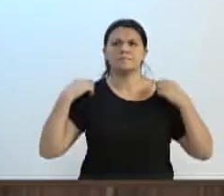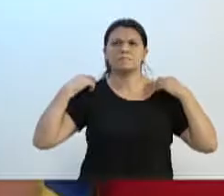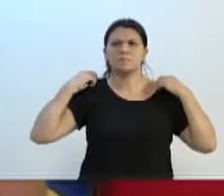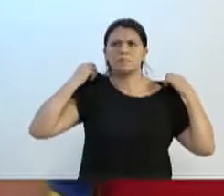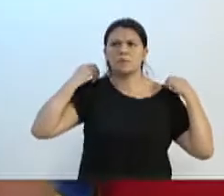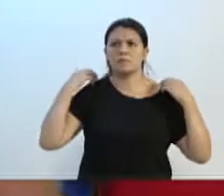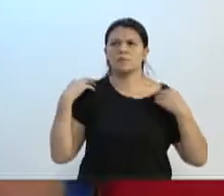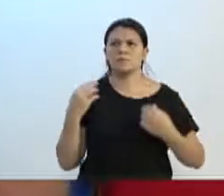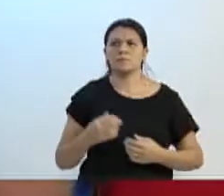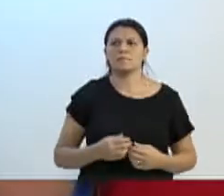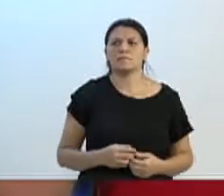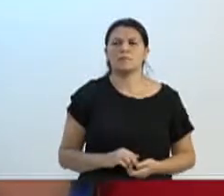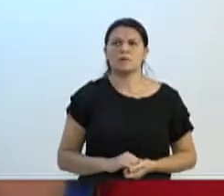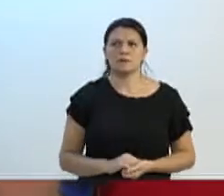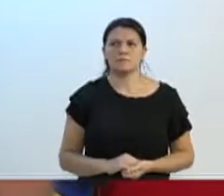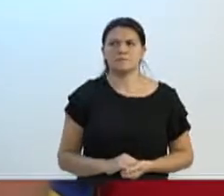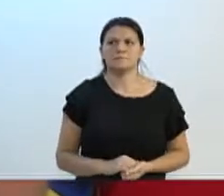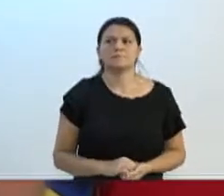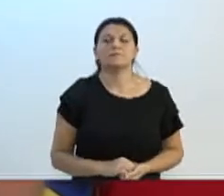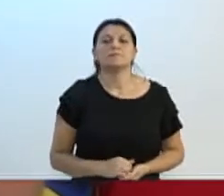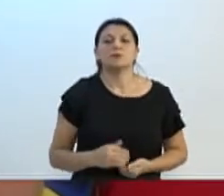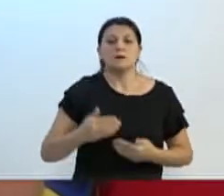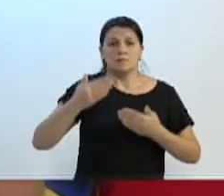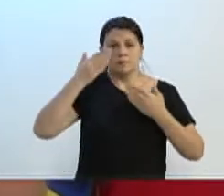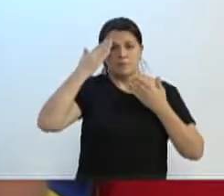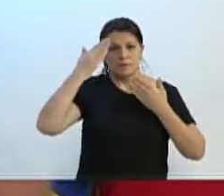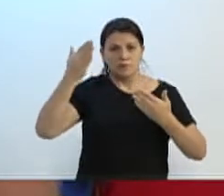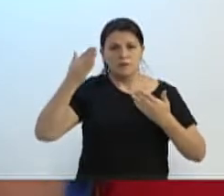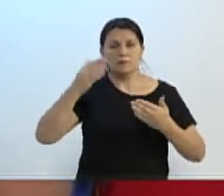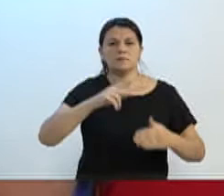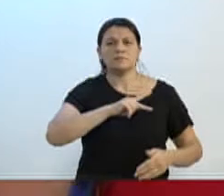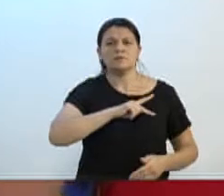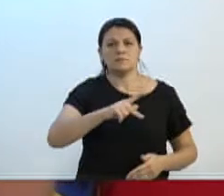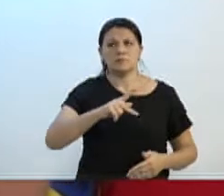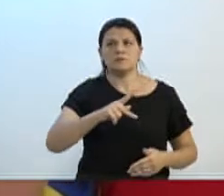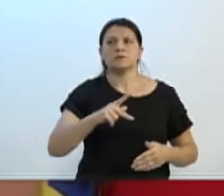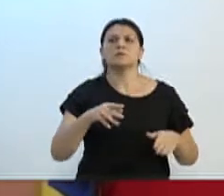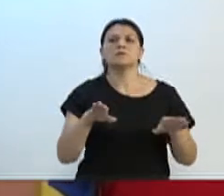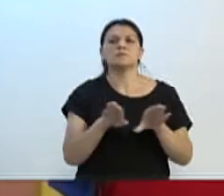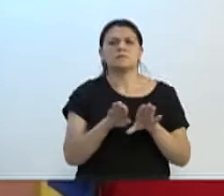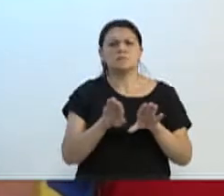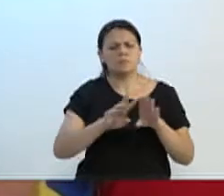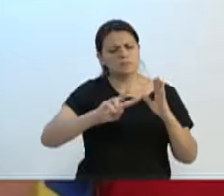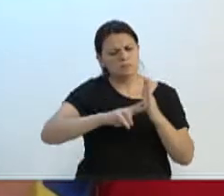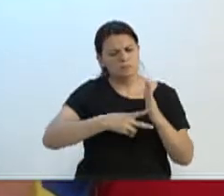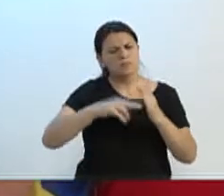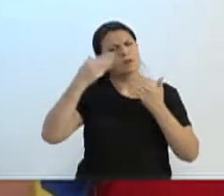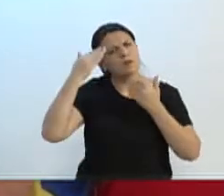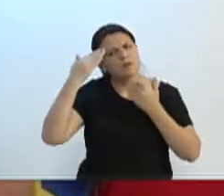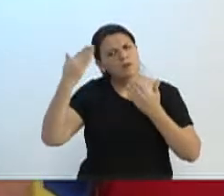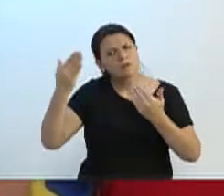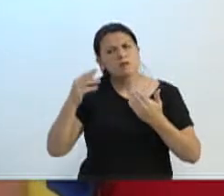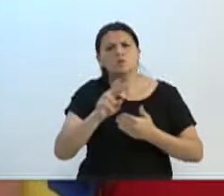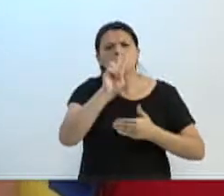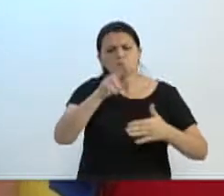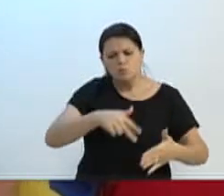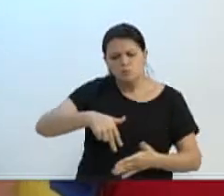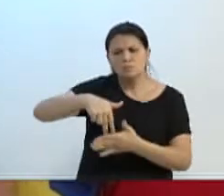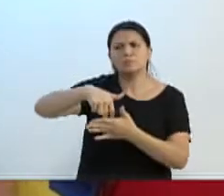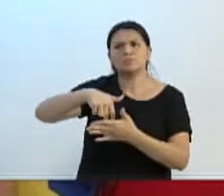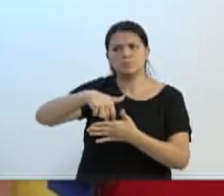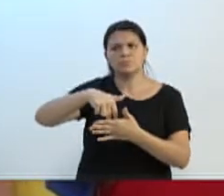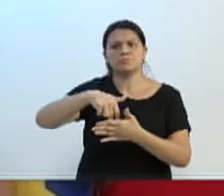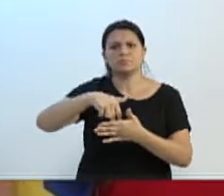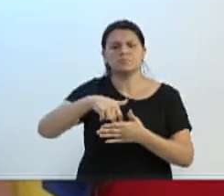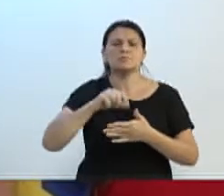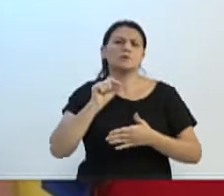Obrigado, senhor presidente. O Sintraceb agradece de antemão a oportunidade de uso dessa tribuna